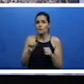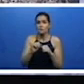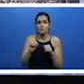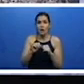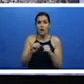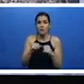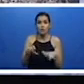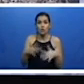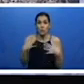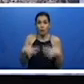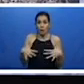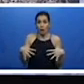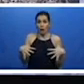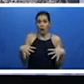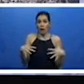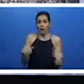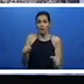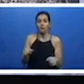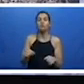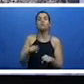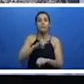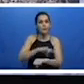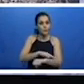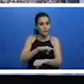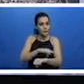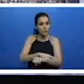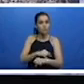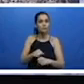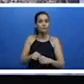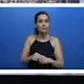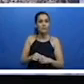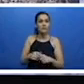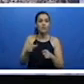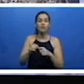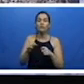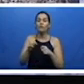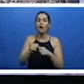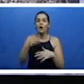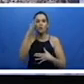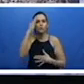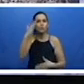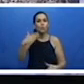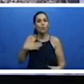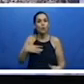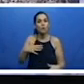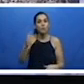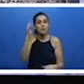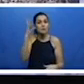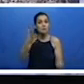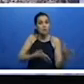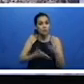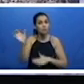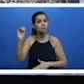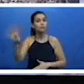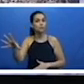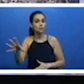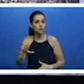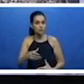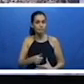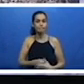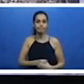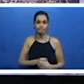defecam, ou os dois, para permite que o corpo deles fique mais leve e possibilite mais facilidade deles fugirem, facilita a